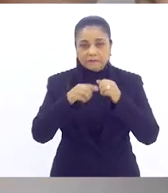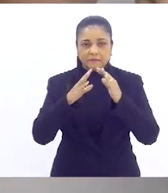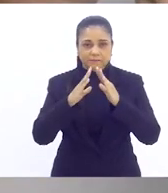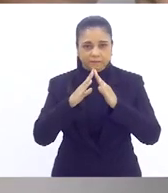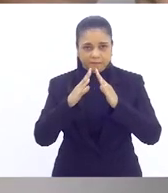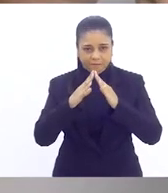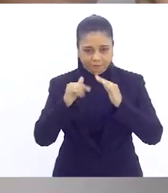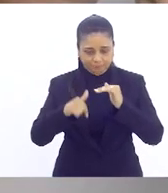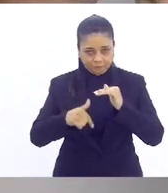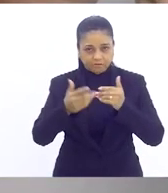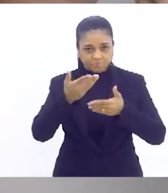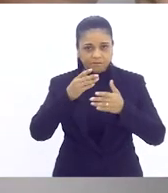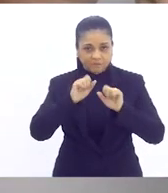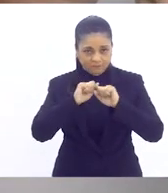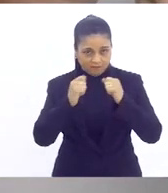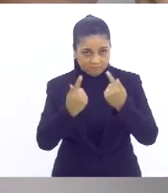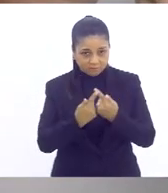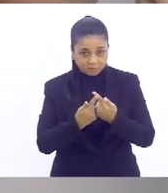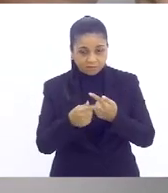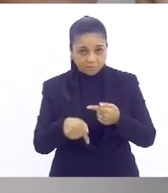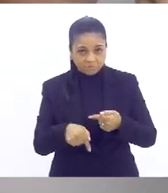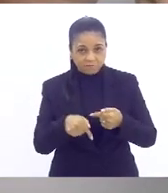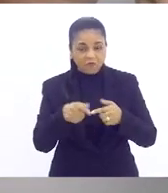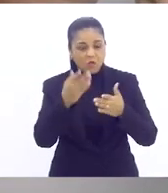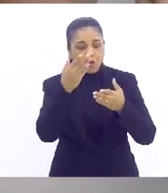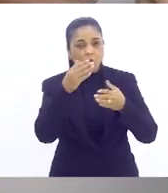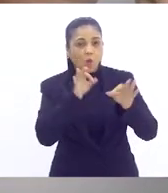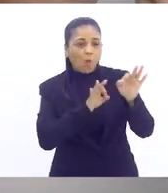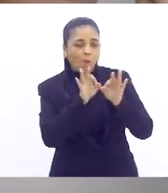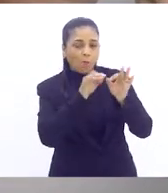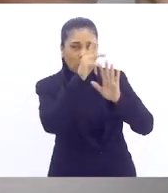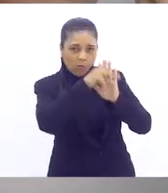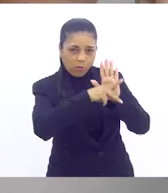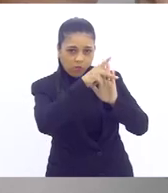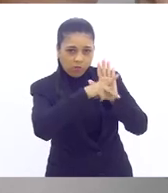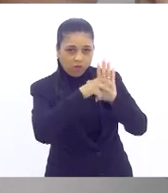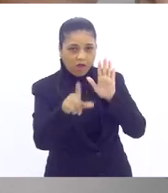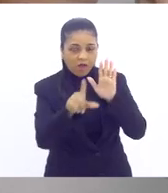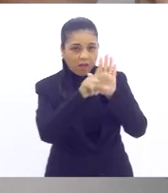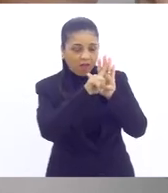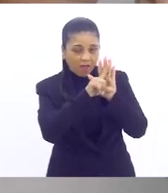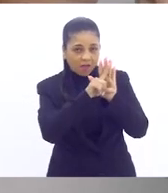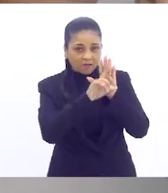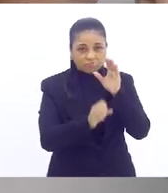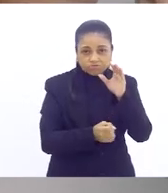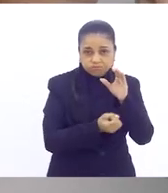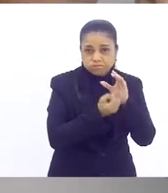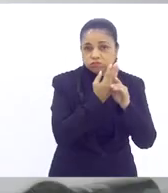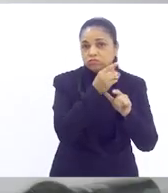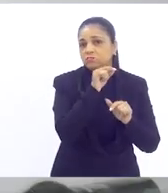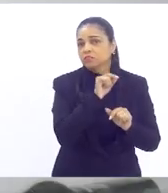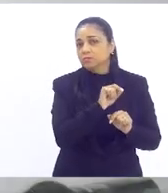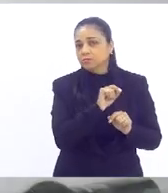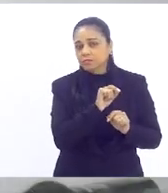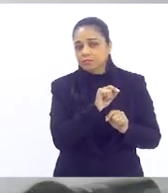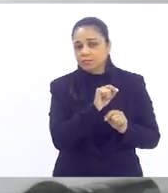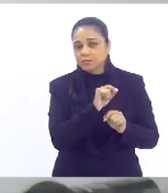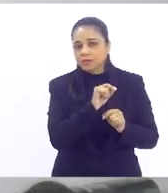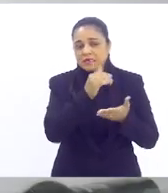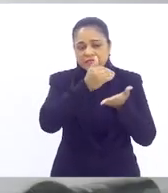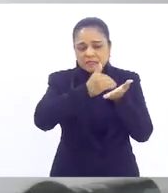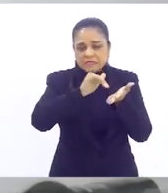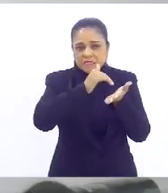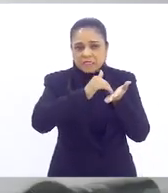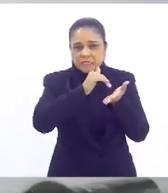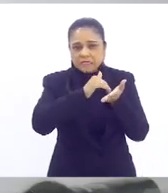casa projeto que teve origem projeto de lei que teve origem a chamar a